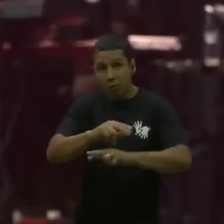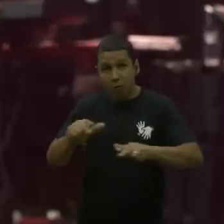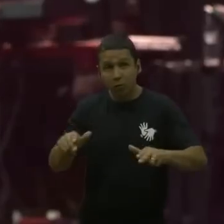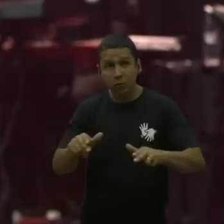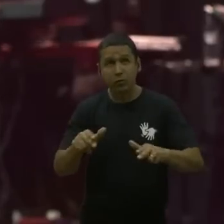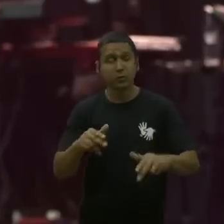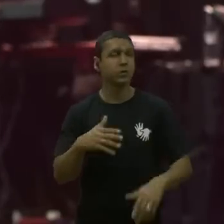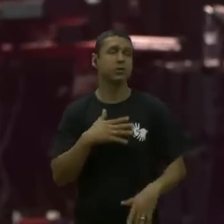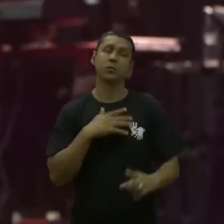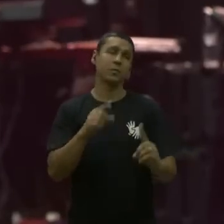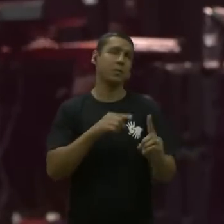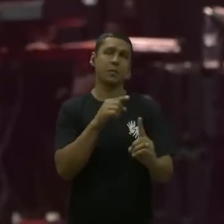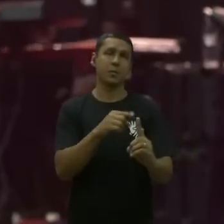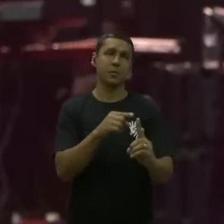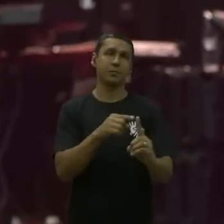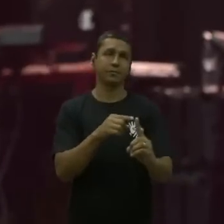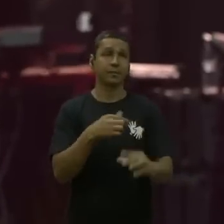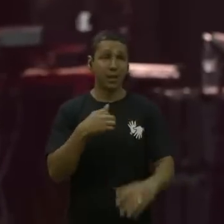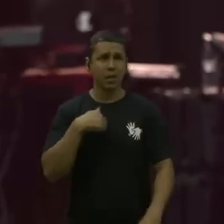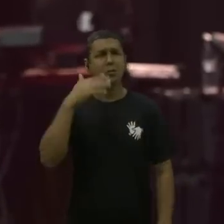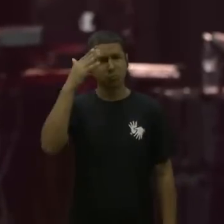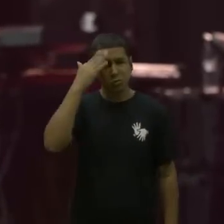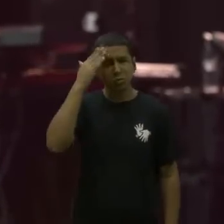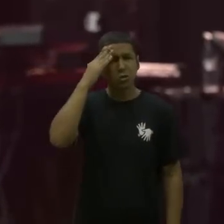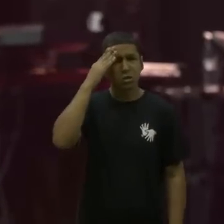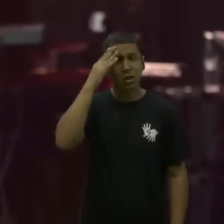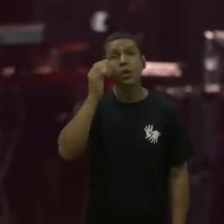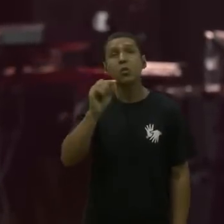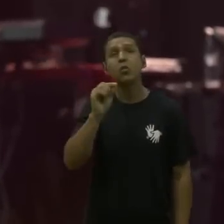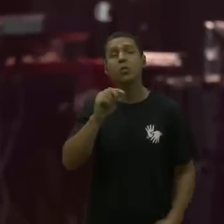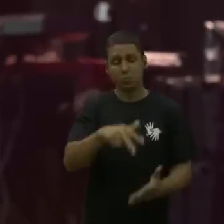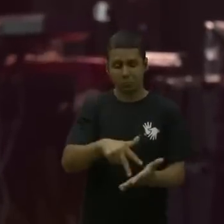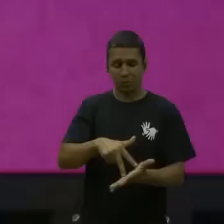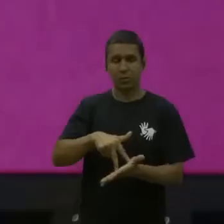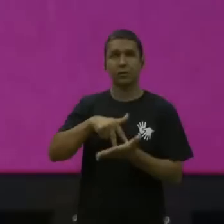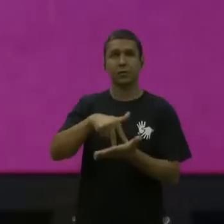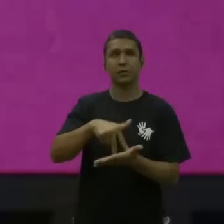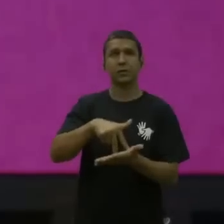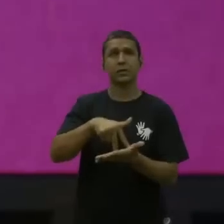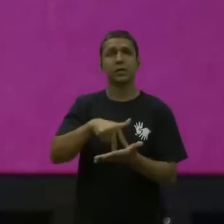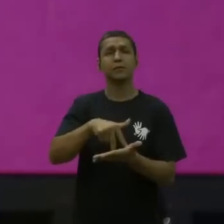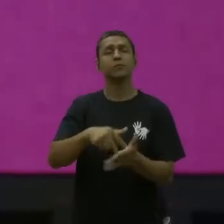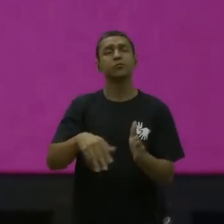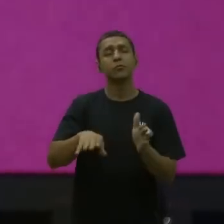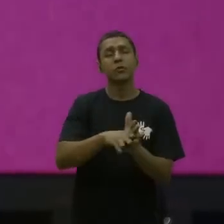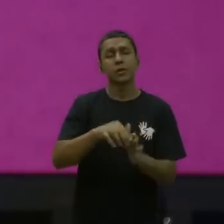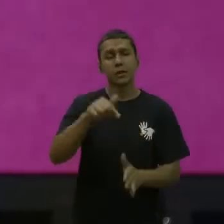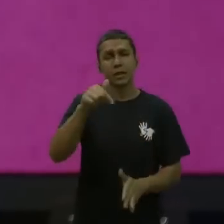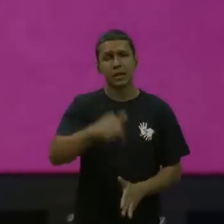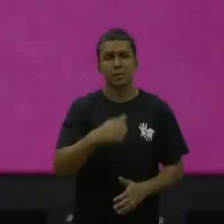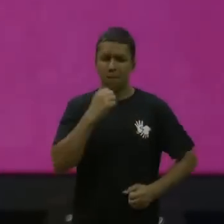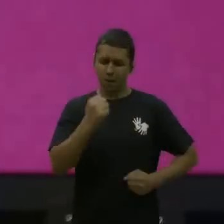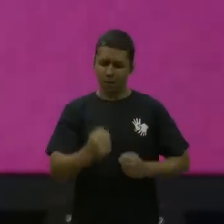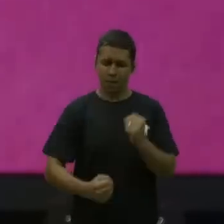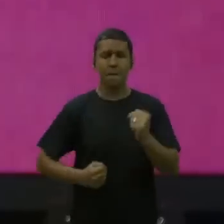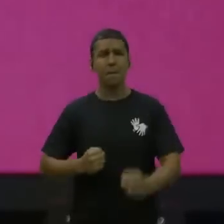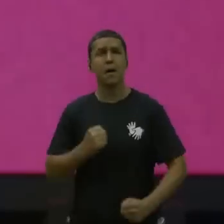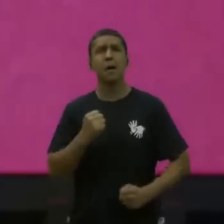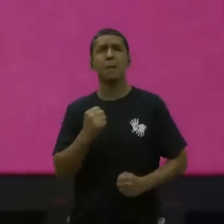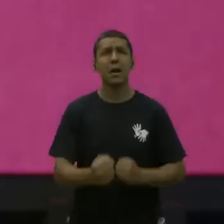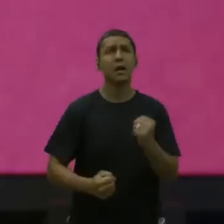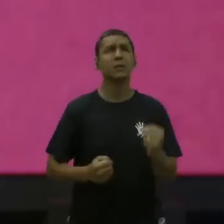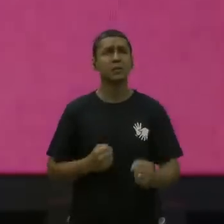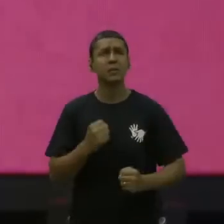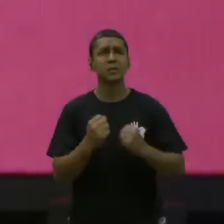Eu sei o que me fez levantar da cama e vir até aqui. Eu sei o que me fez caminhar até aqui.